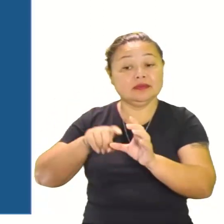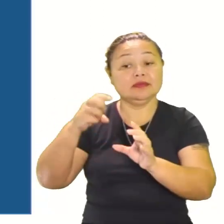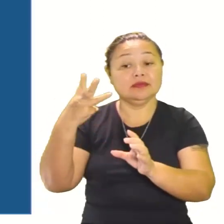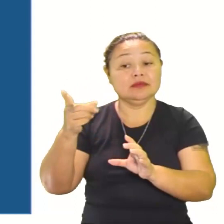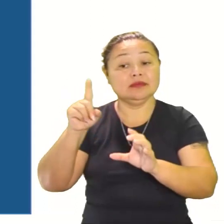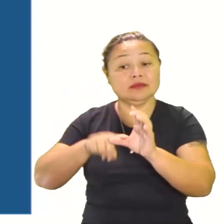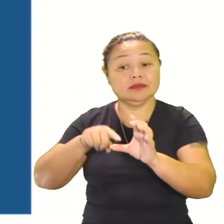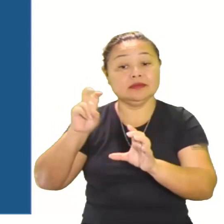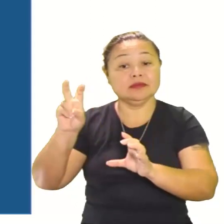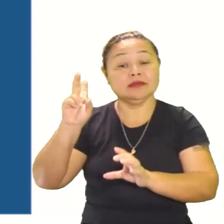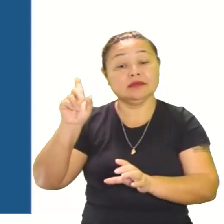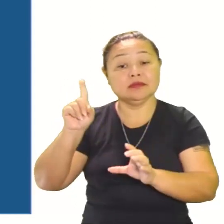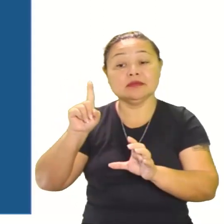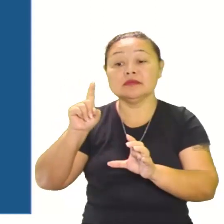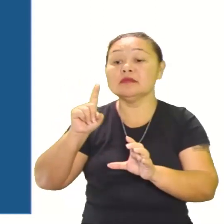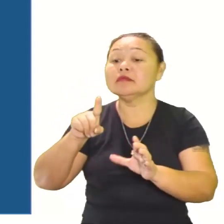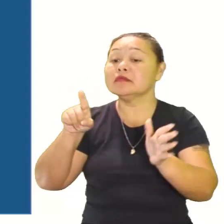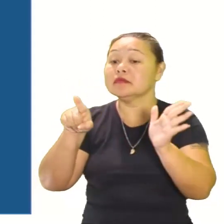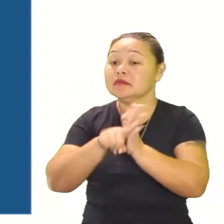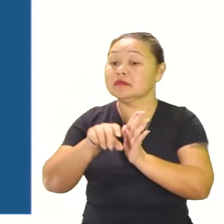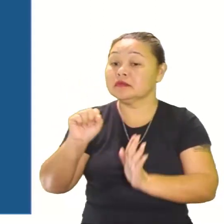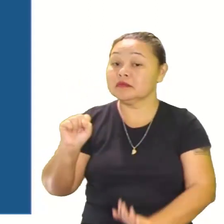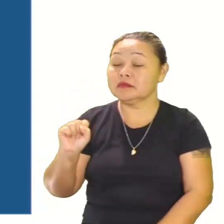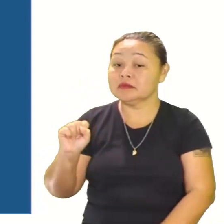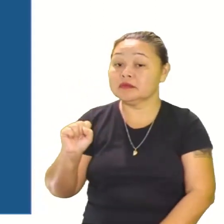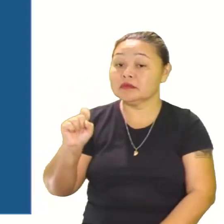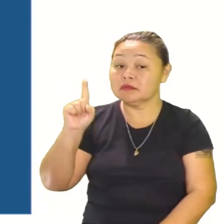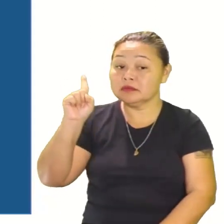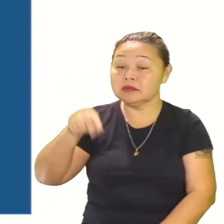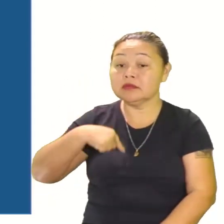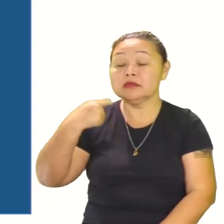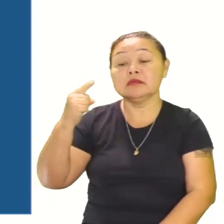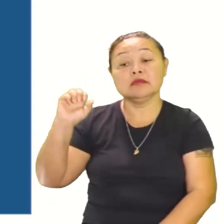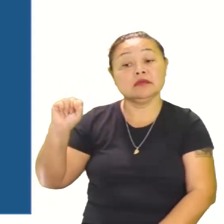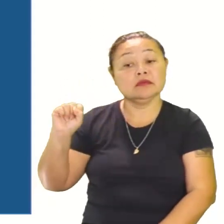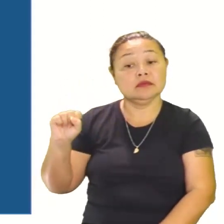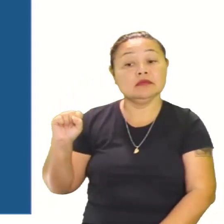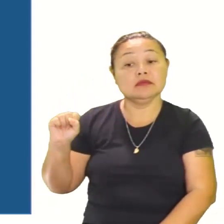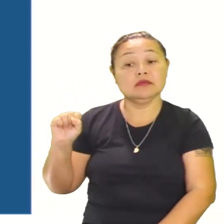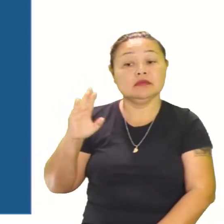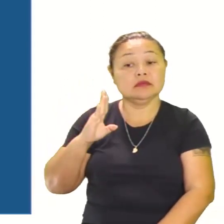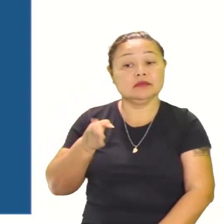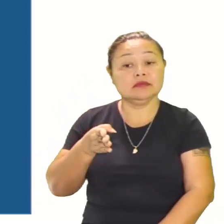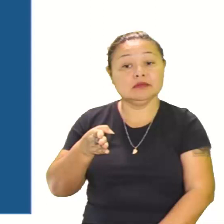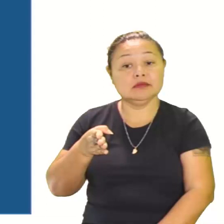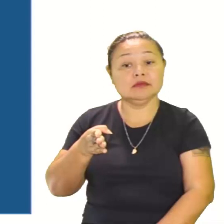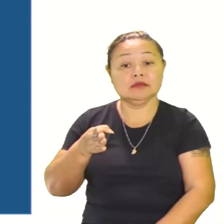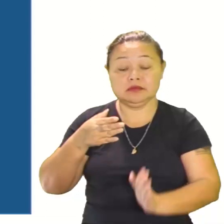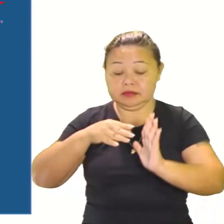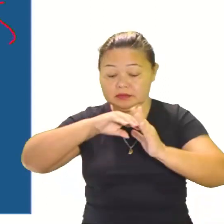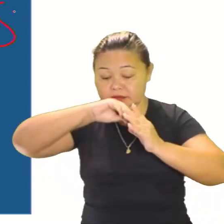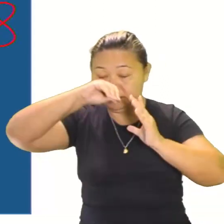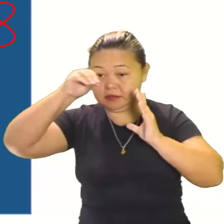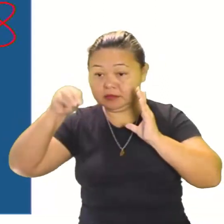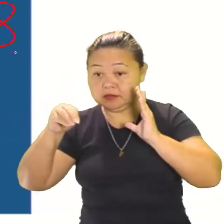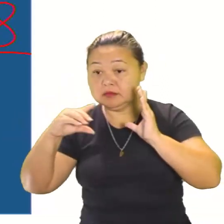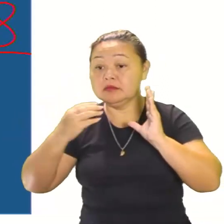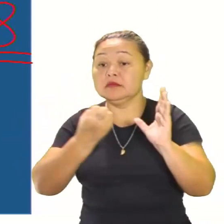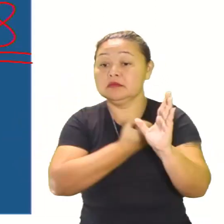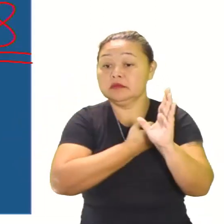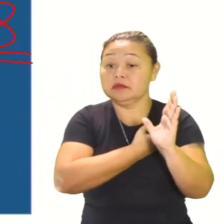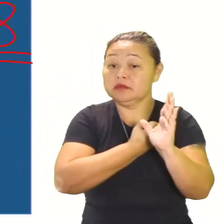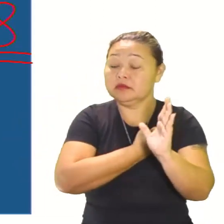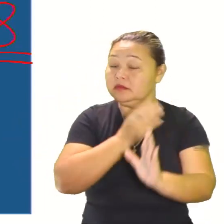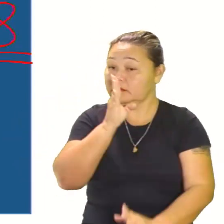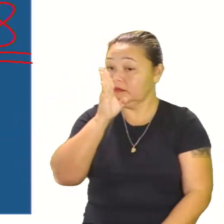devo 5, eu devo 8. Então eu tenho módulo de menos 8. Quanto que é o módulo de menos 8? Ah, é 8. Tirando do módulo, É o sempre valor a gente... absoluto, não